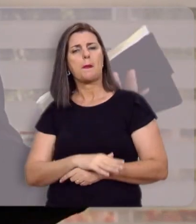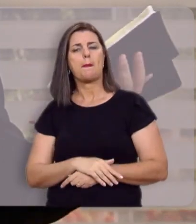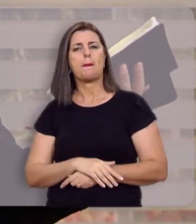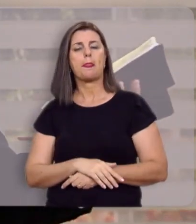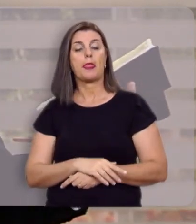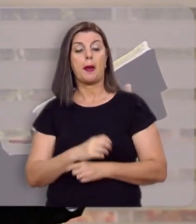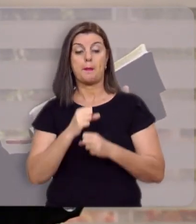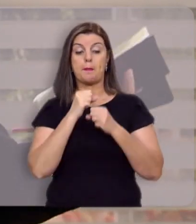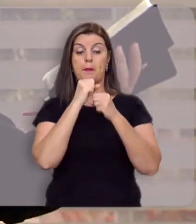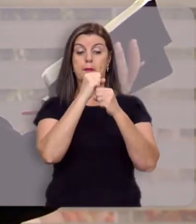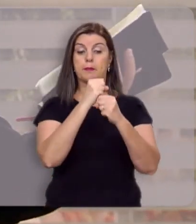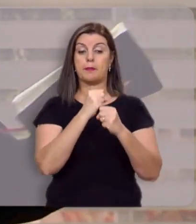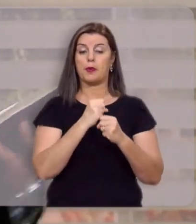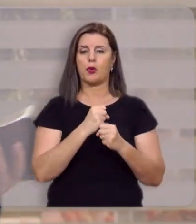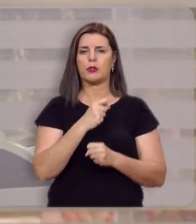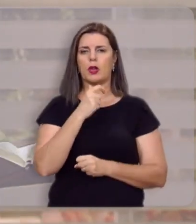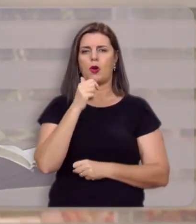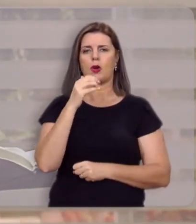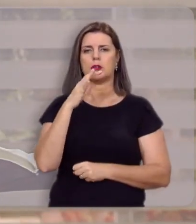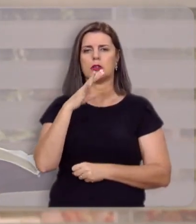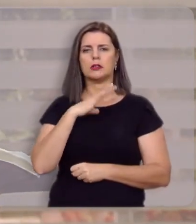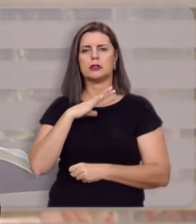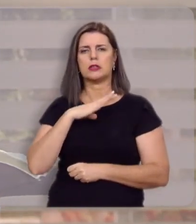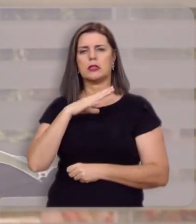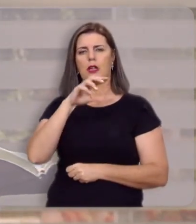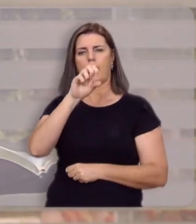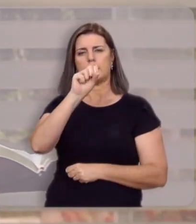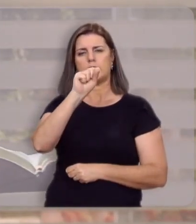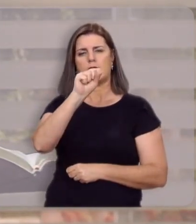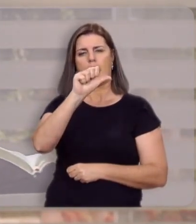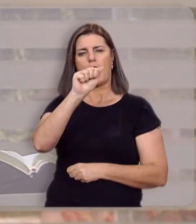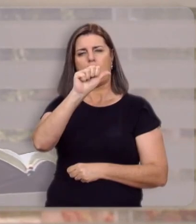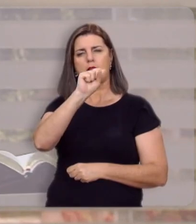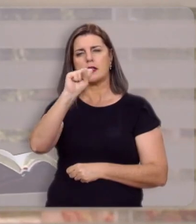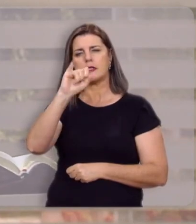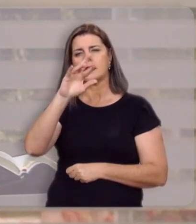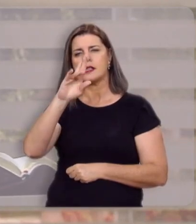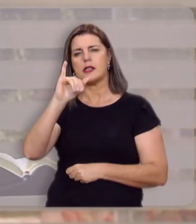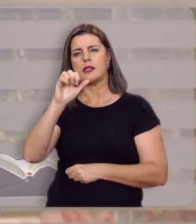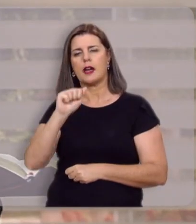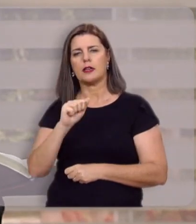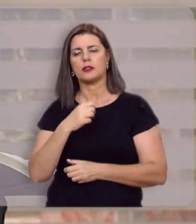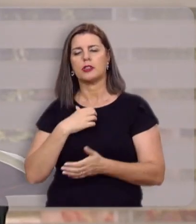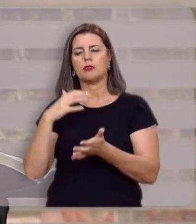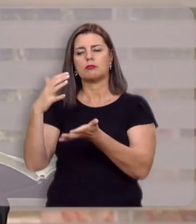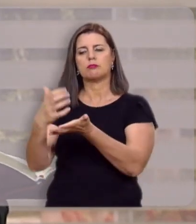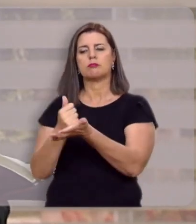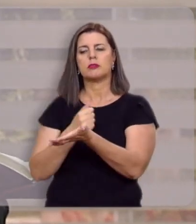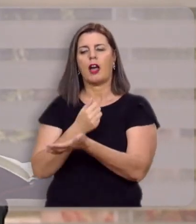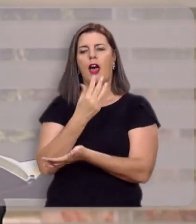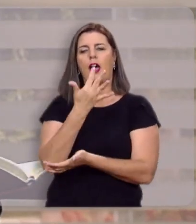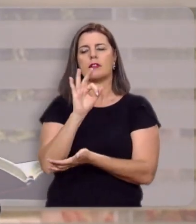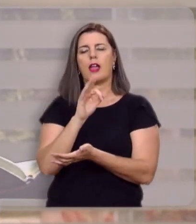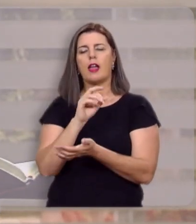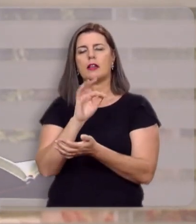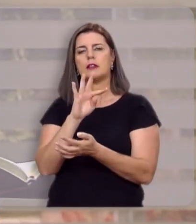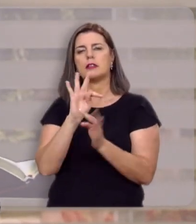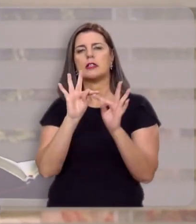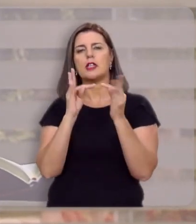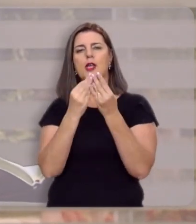mesma poderosa Assíria, que havia tomado as 10 tribos do norte, cerca